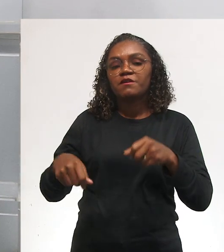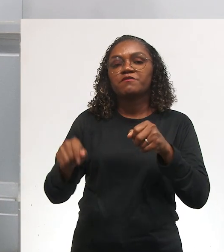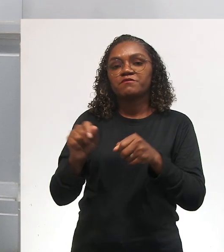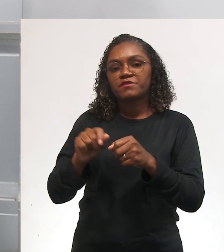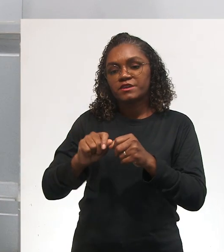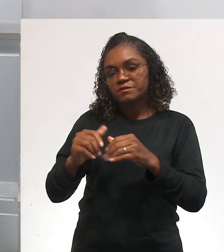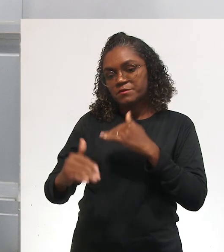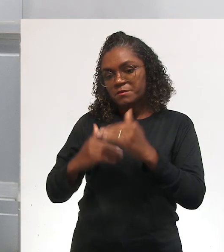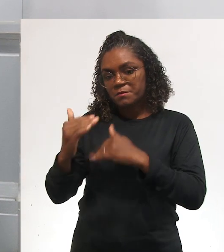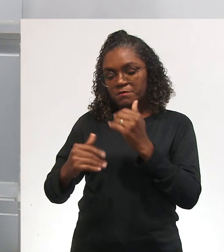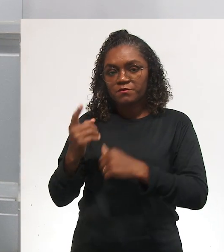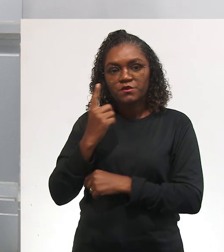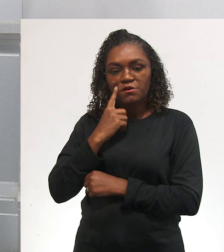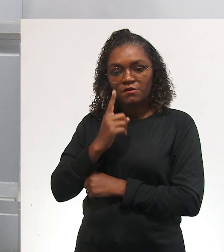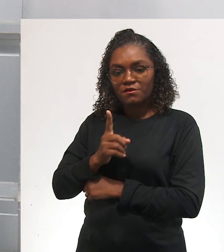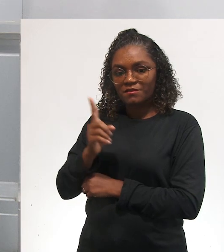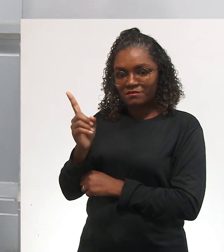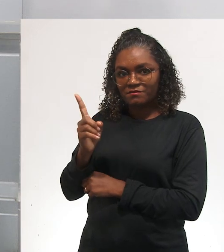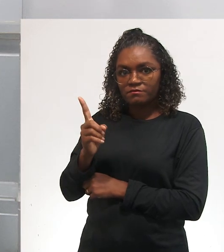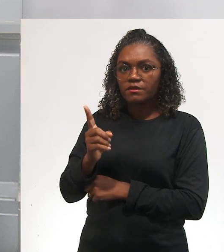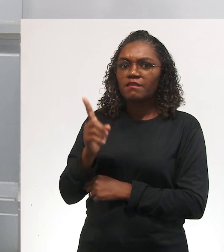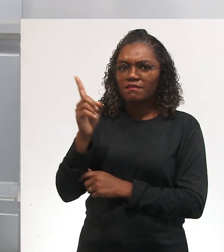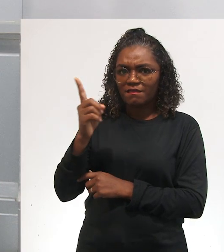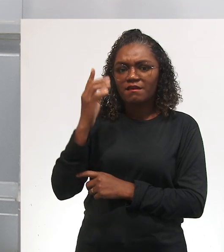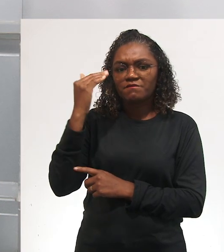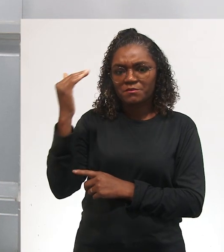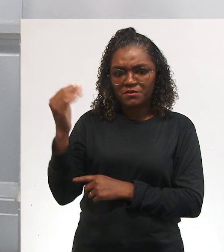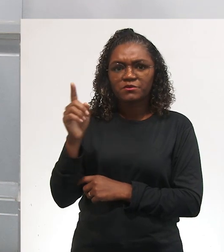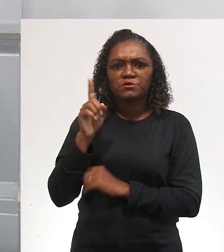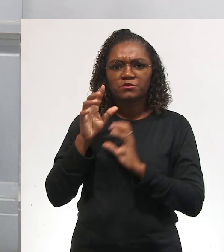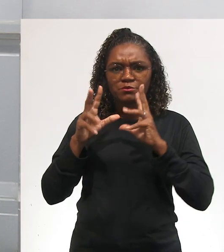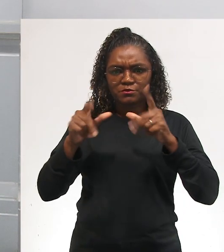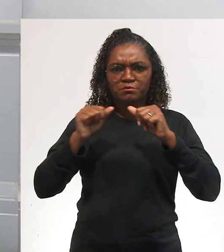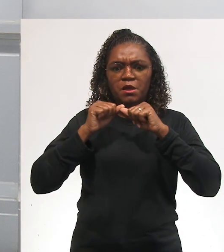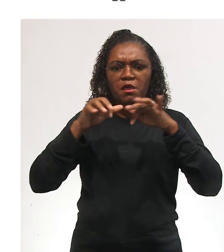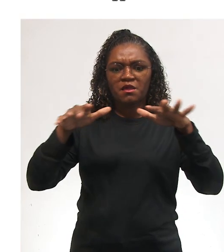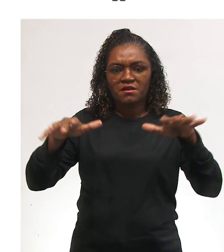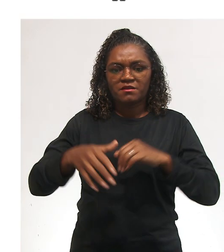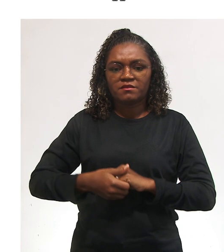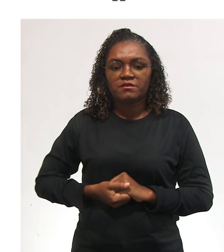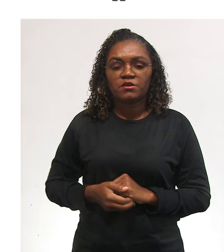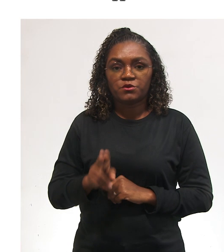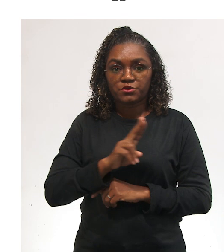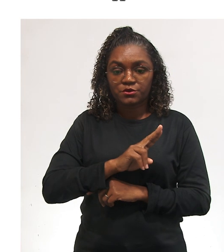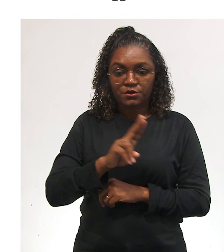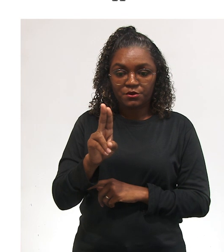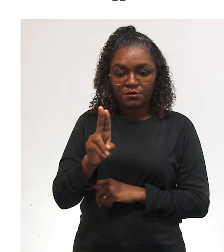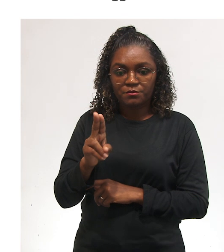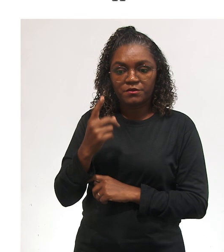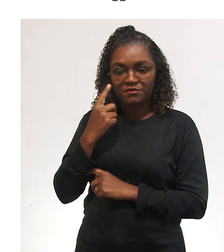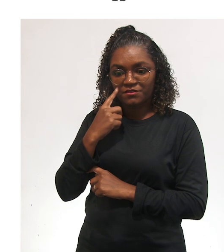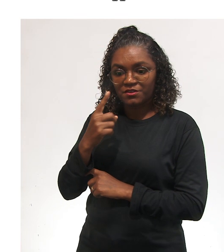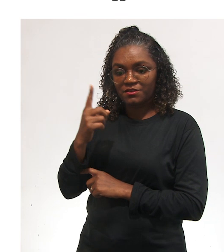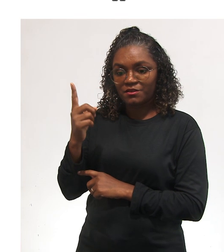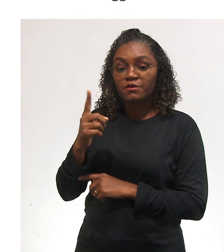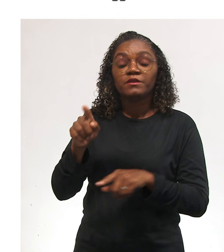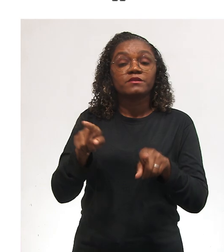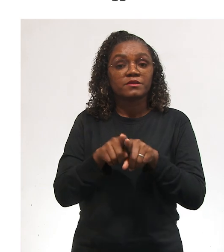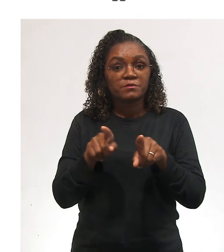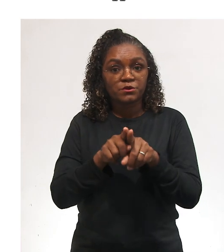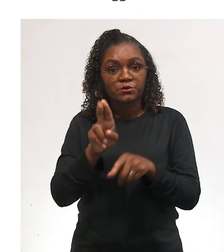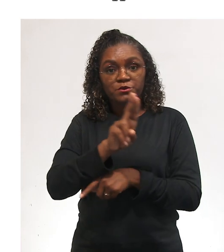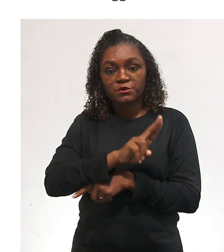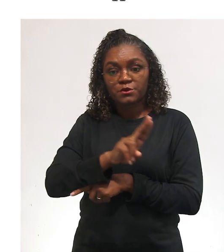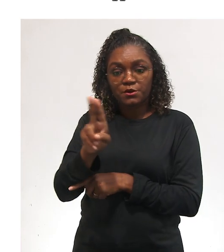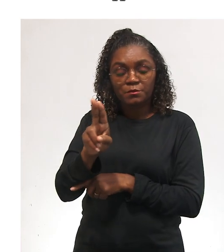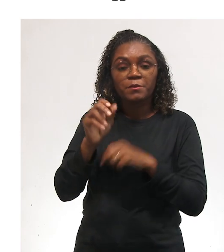desenvolveu, né, ferramentas. Olha uma delas aqui, ela é bem famosa, que chama diagrama de Ishikawa, ou ainda